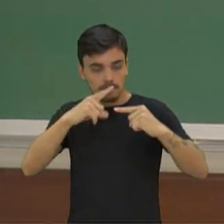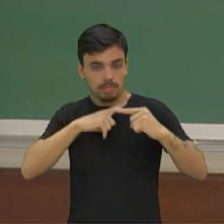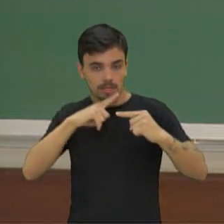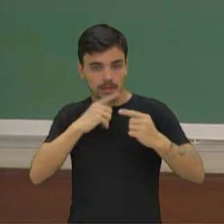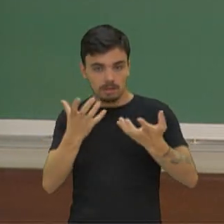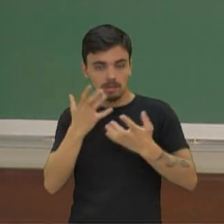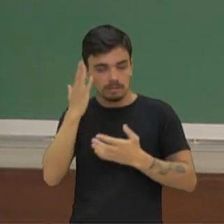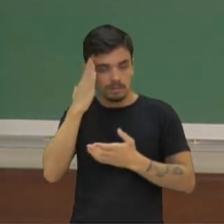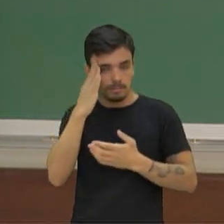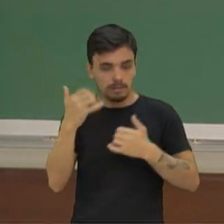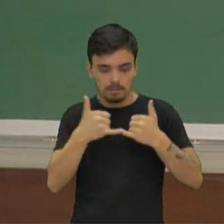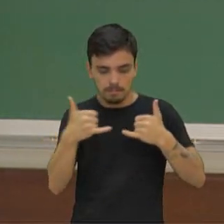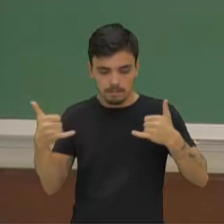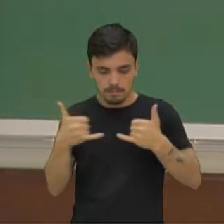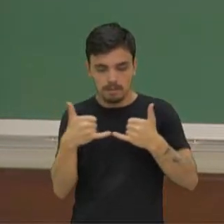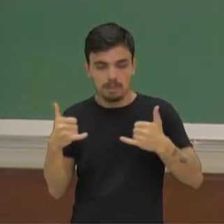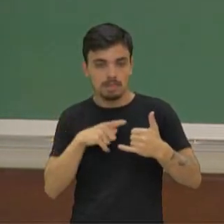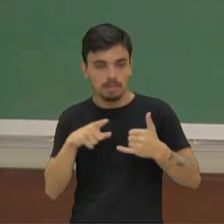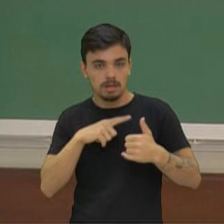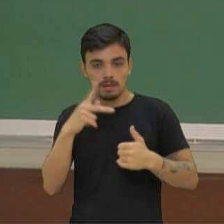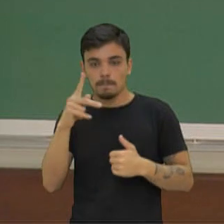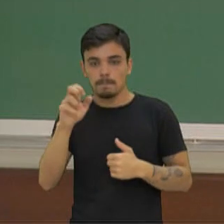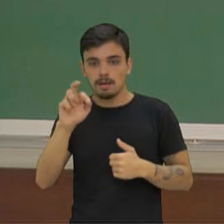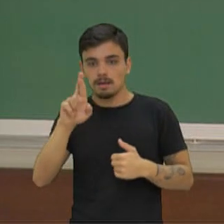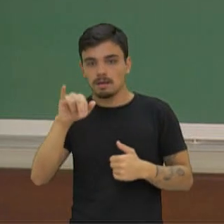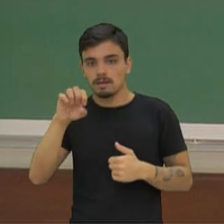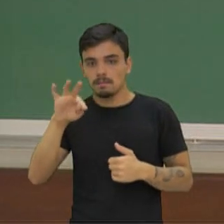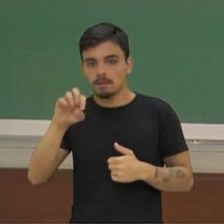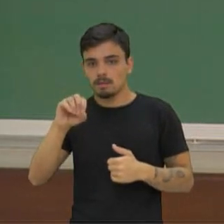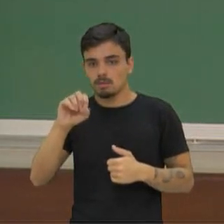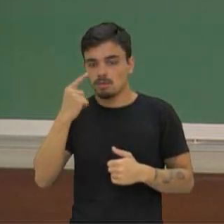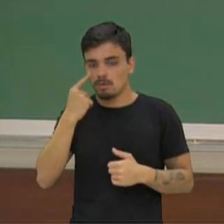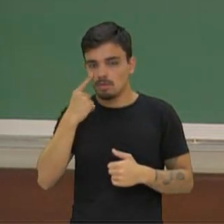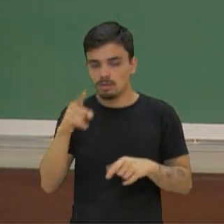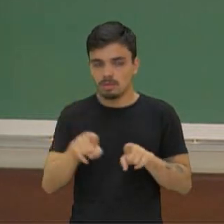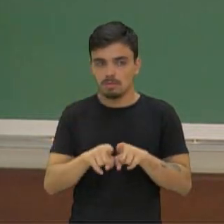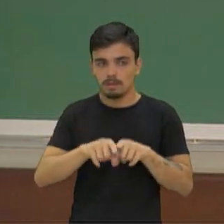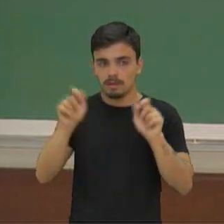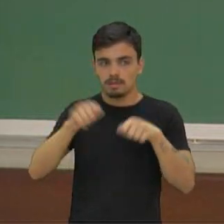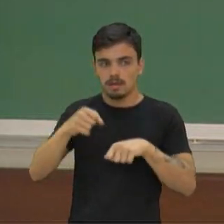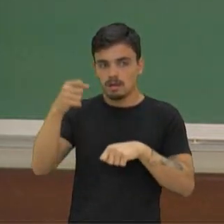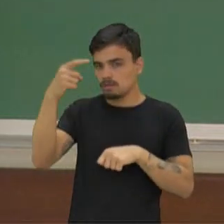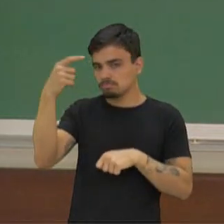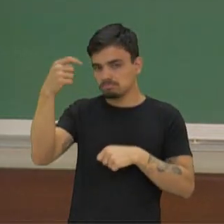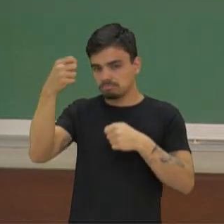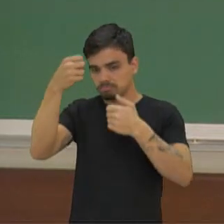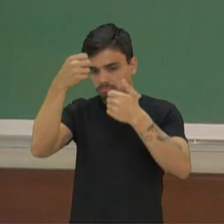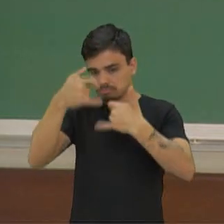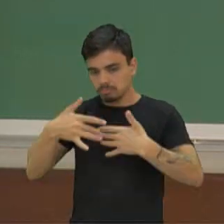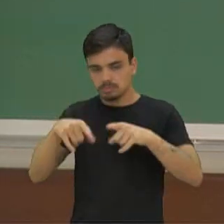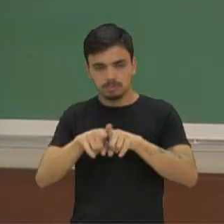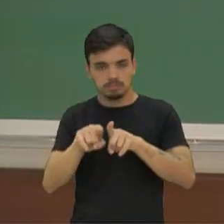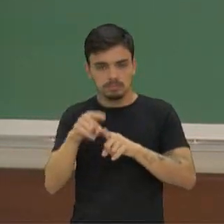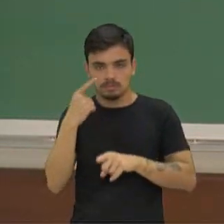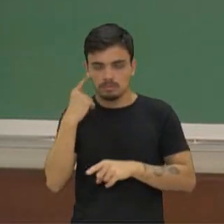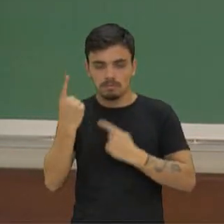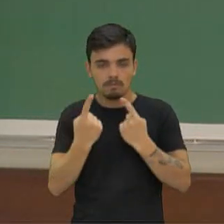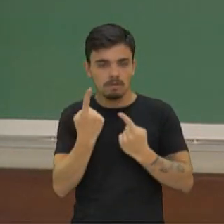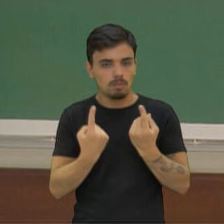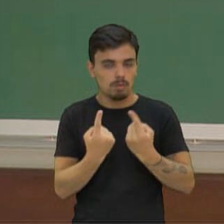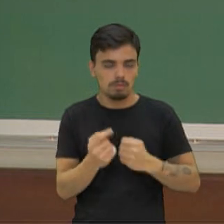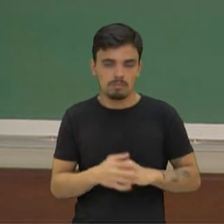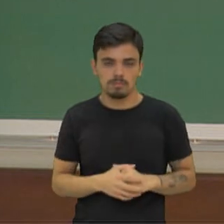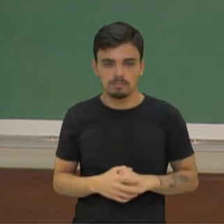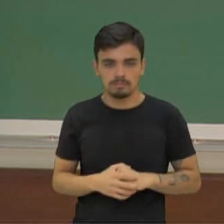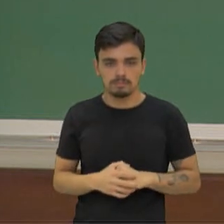é a corrente que passa pelo perímetro, né? E pode ser uma dessas daqui, vamos ver qual é.